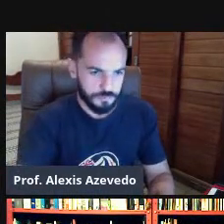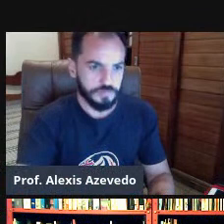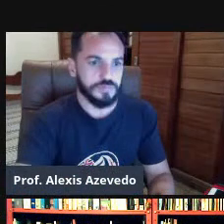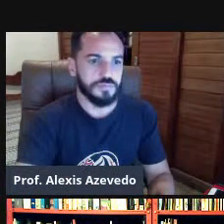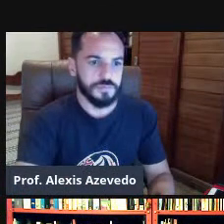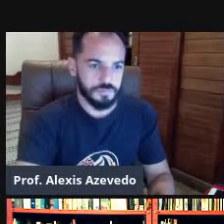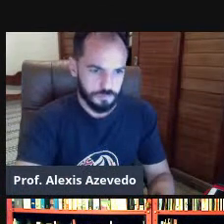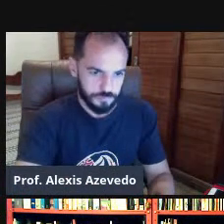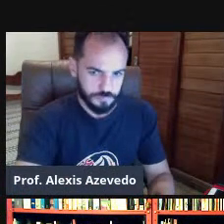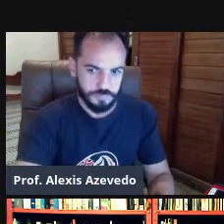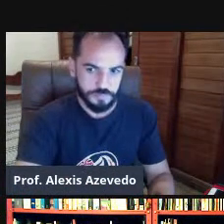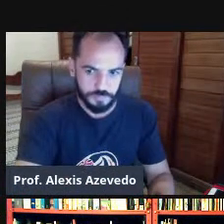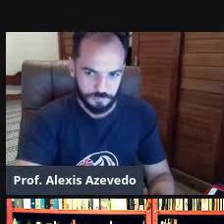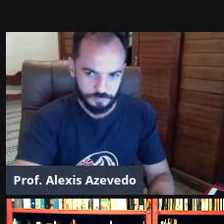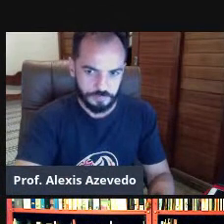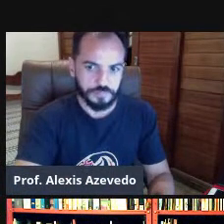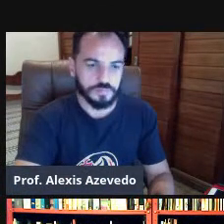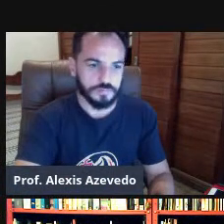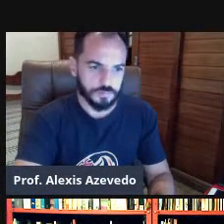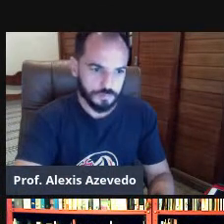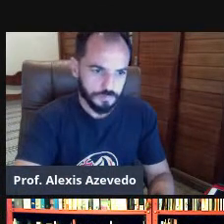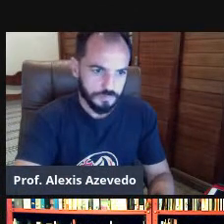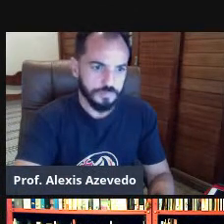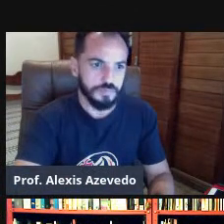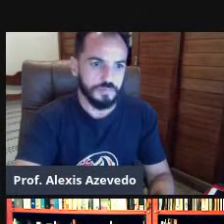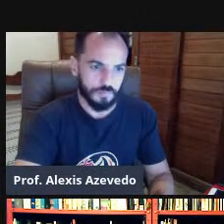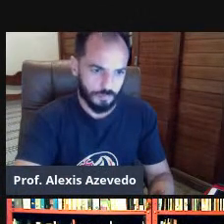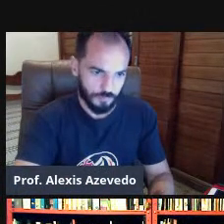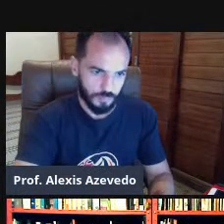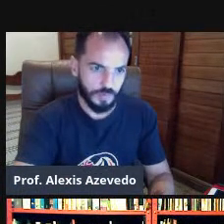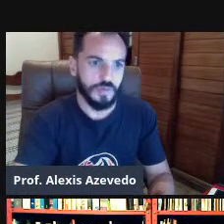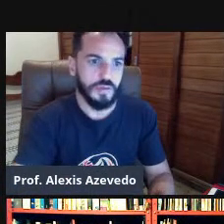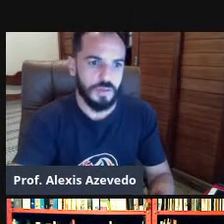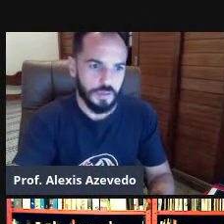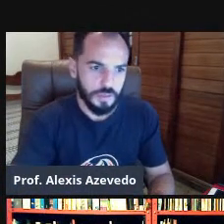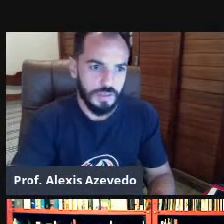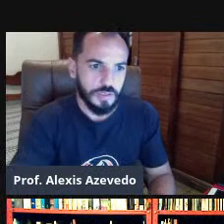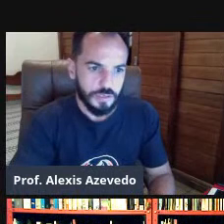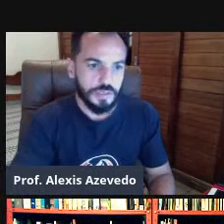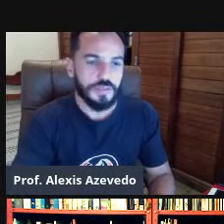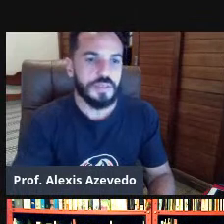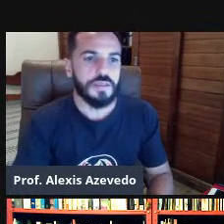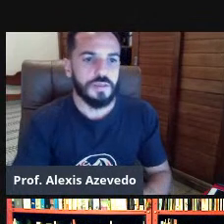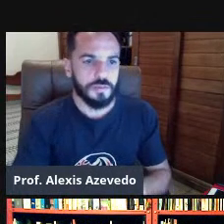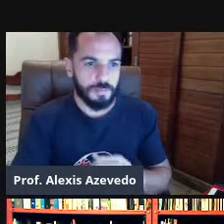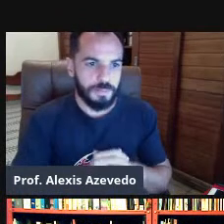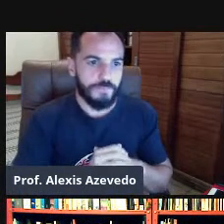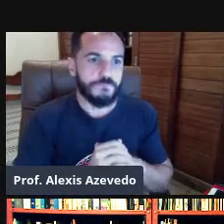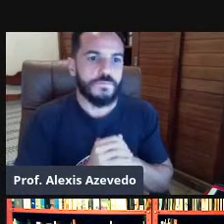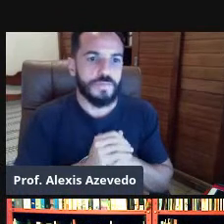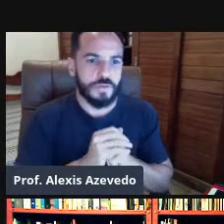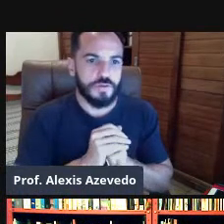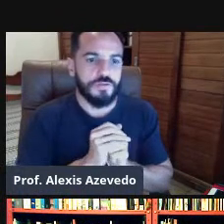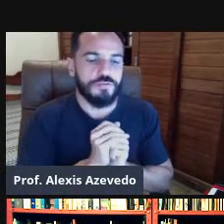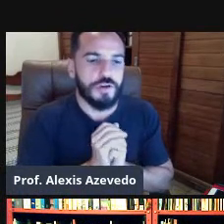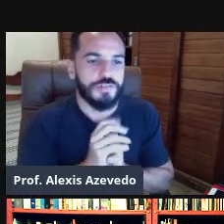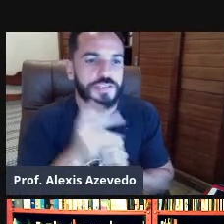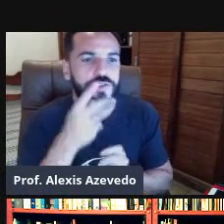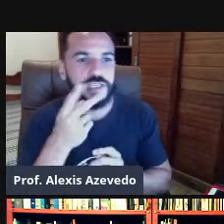Lorena, se isso vai para o site da Guinária, isso aí eu não sei, assim. Mas lógico que vai estar disponível para todos